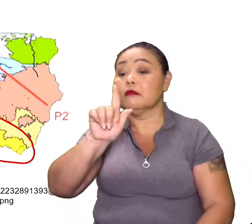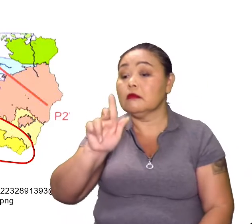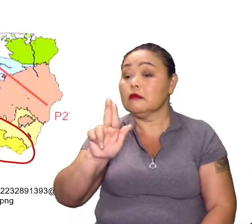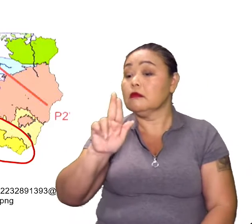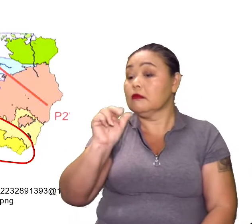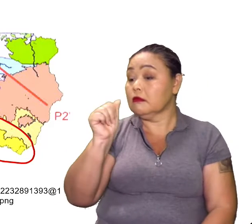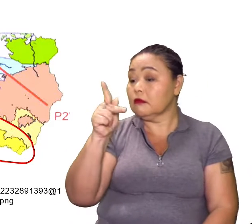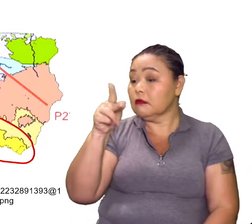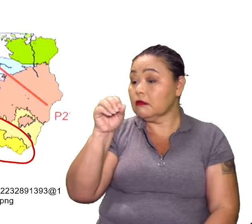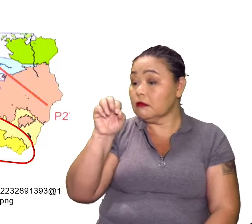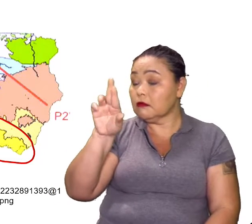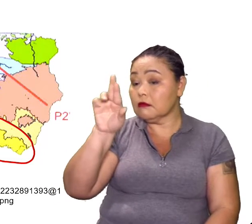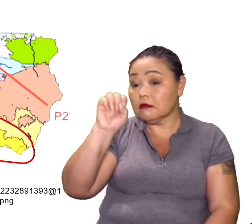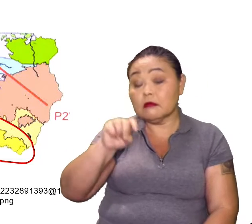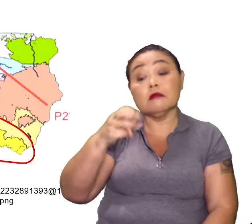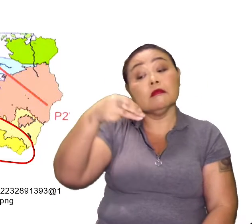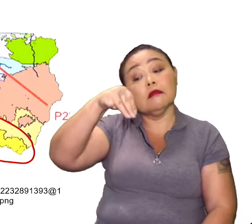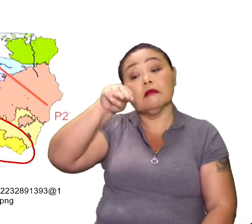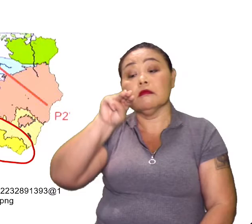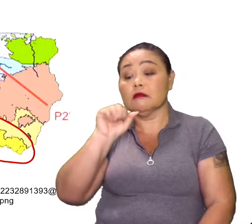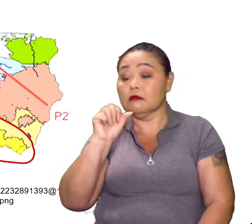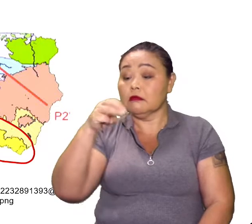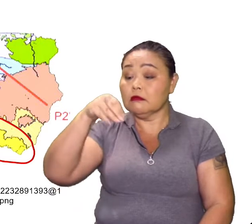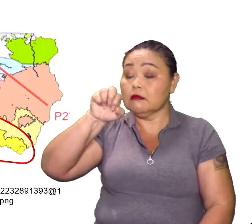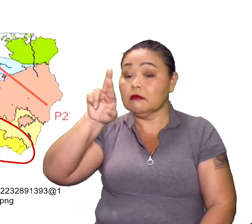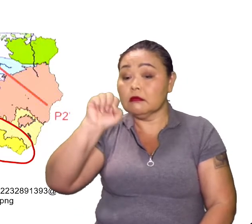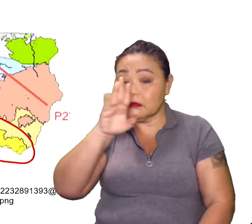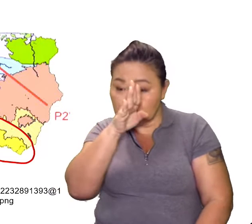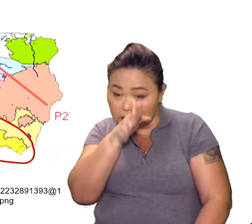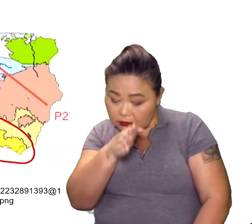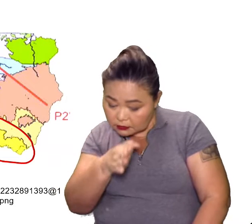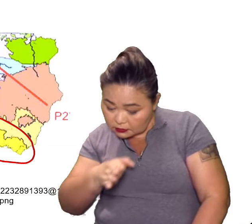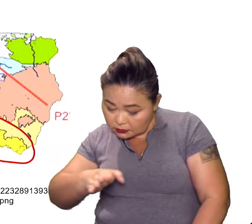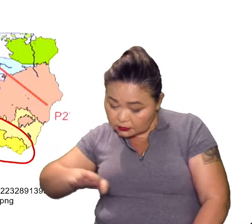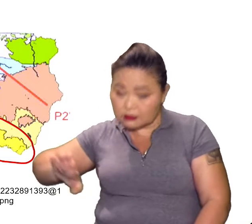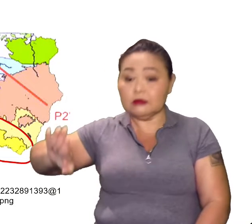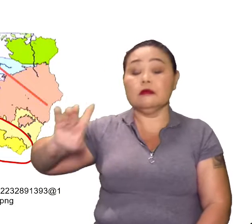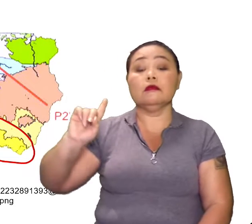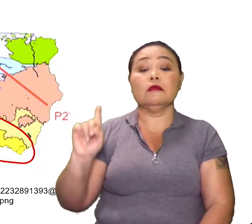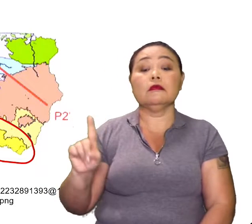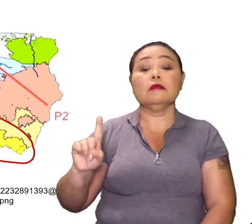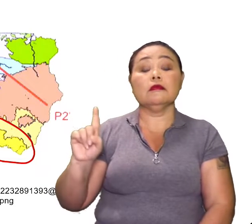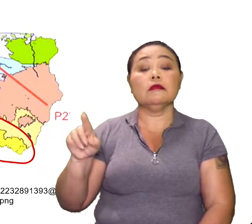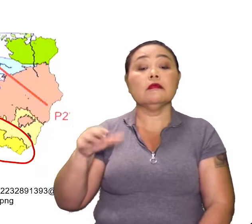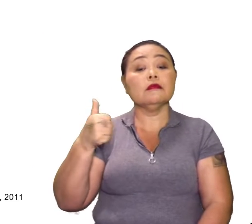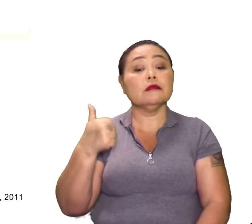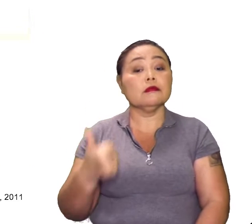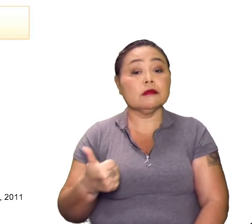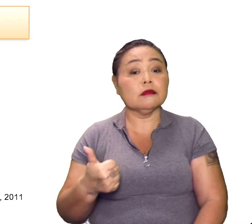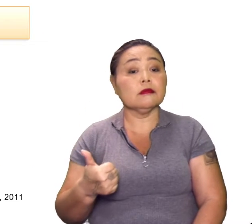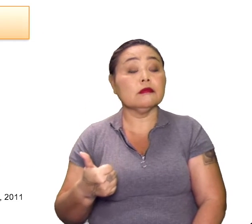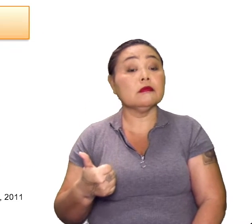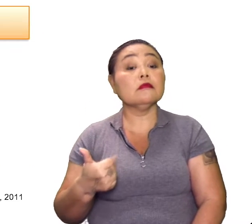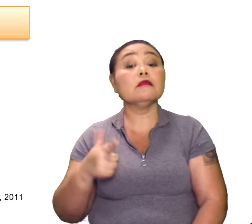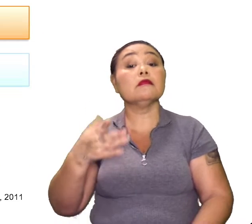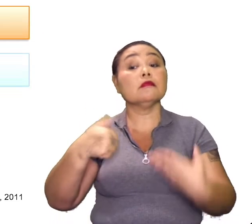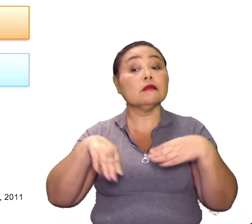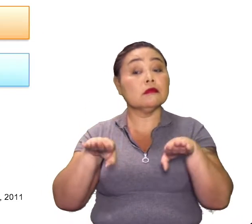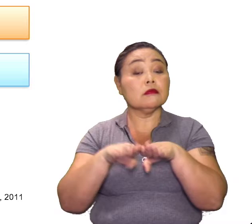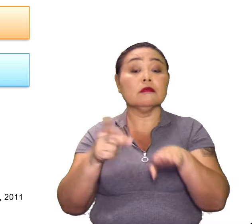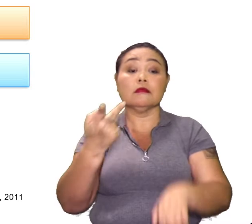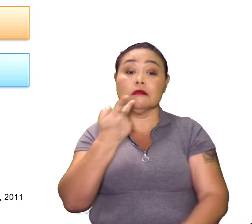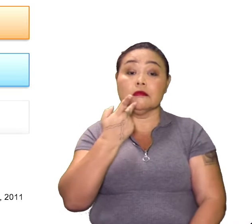Guaporé, do Rio Mamoré, áreas baixas, áreas aplainadas, ok, galerinha?